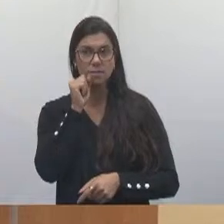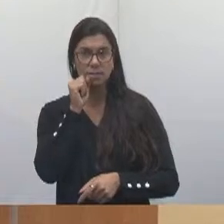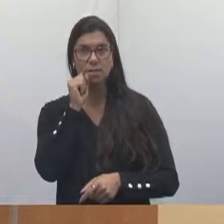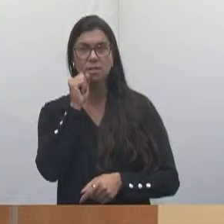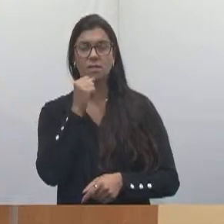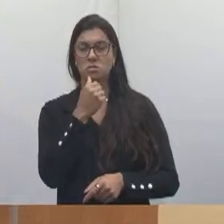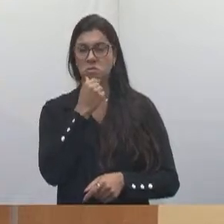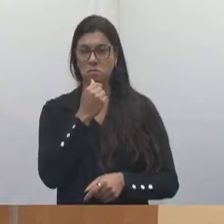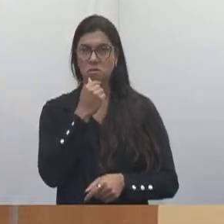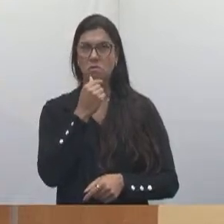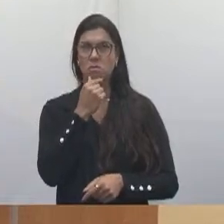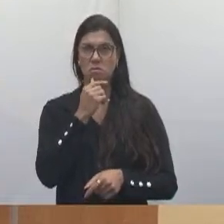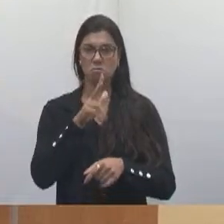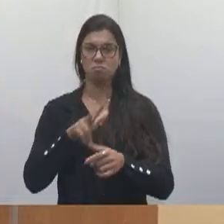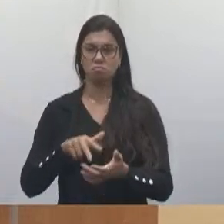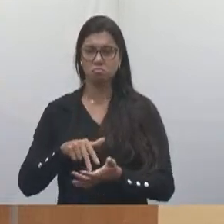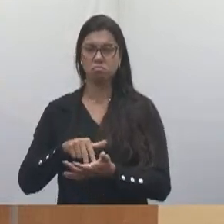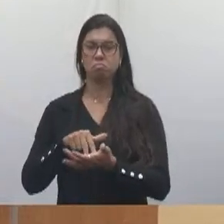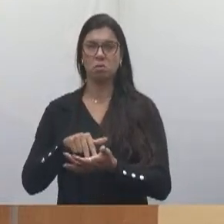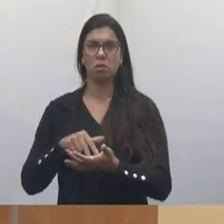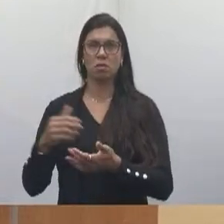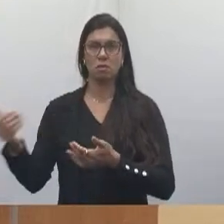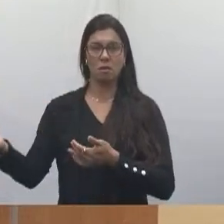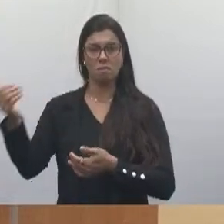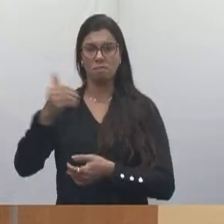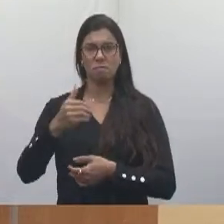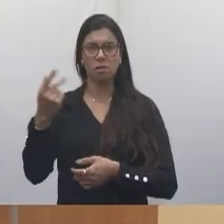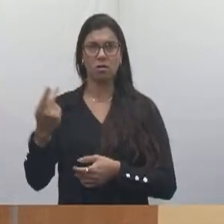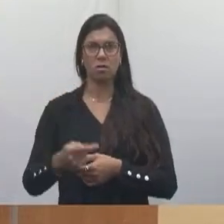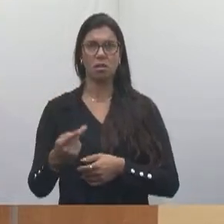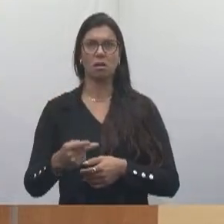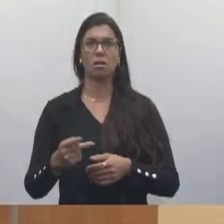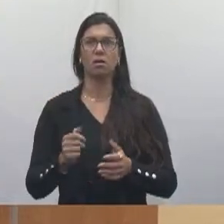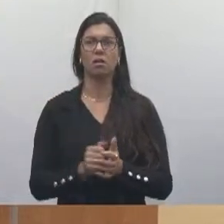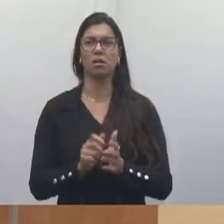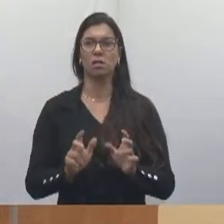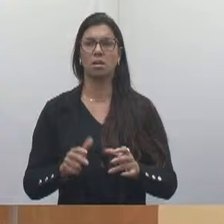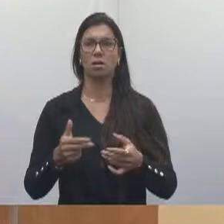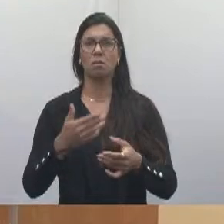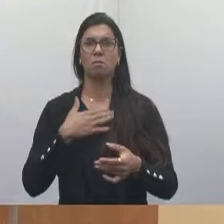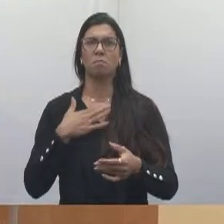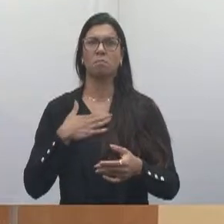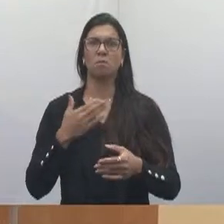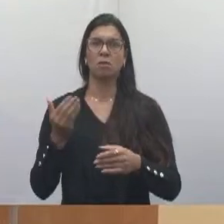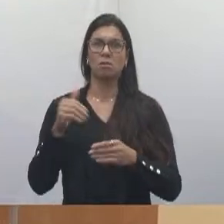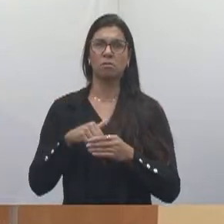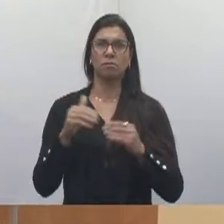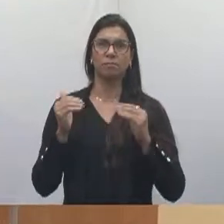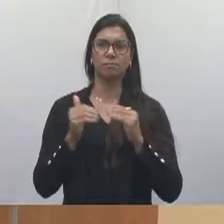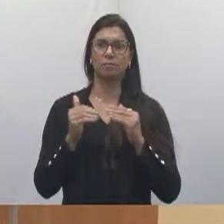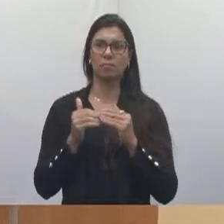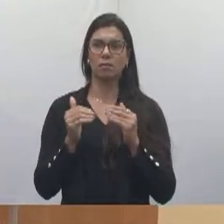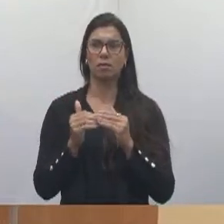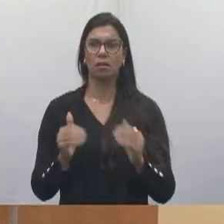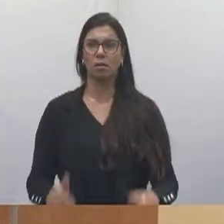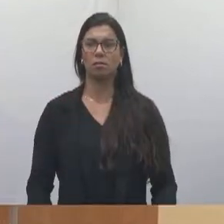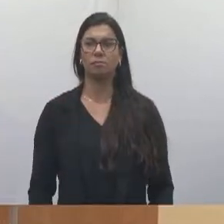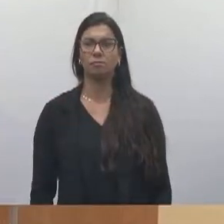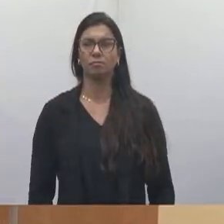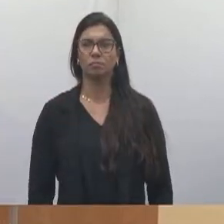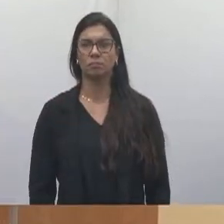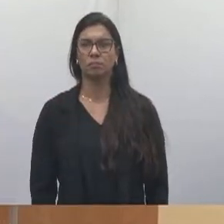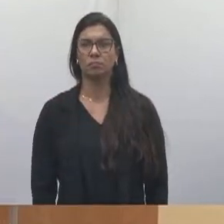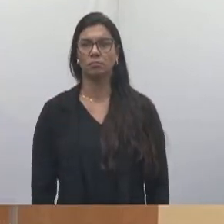vir aqui retratar tudo a favor do povo, e meu voto é favorável sobre esse projeto de prestação de